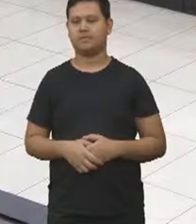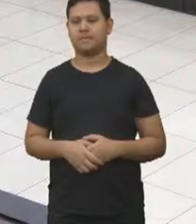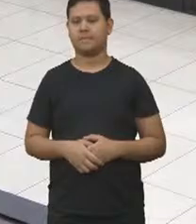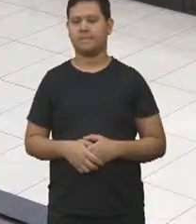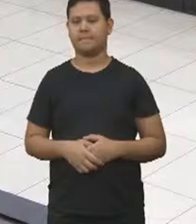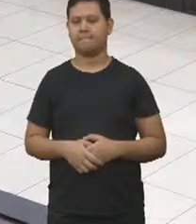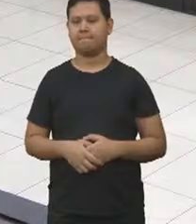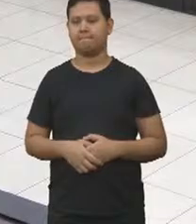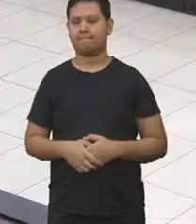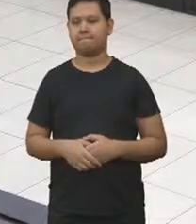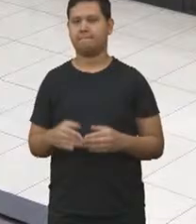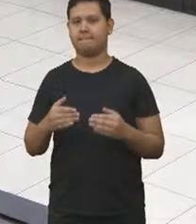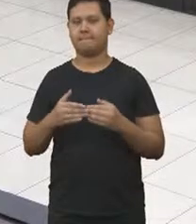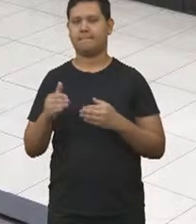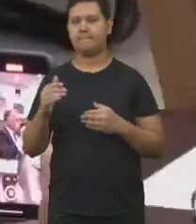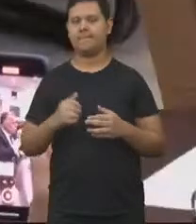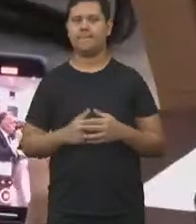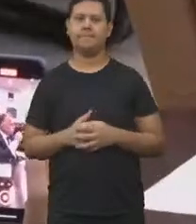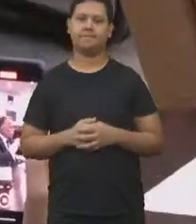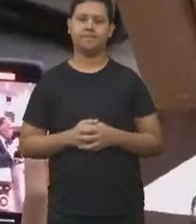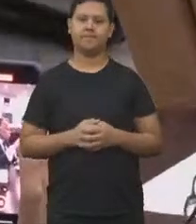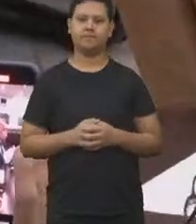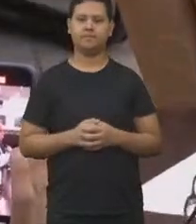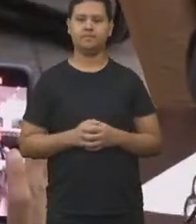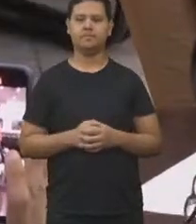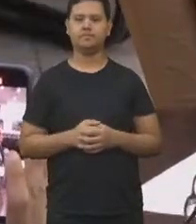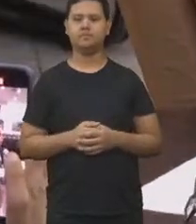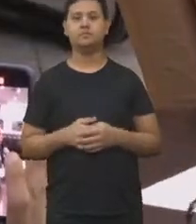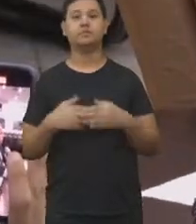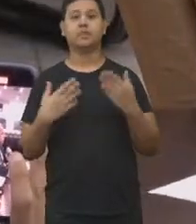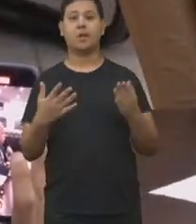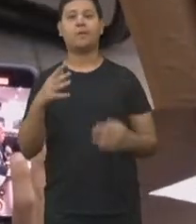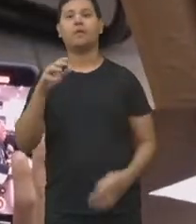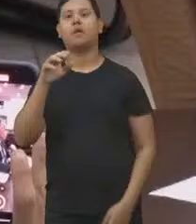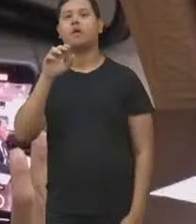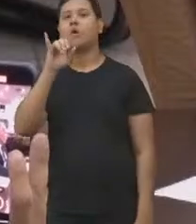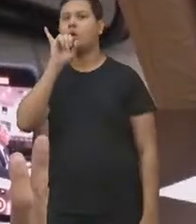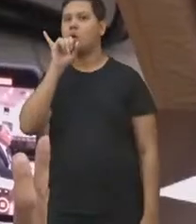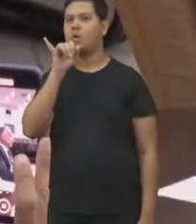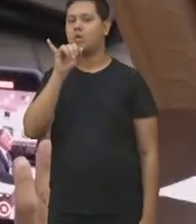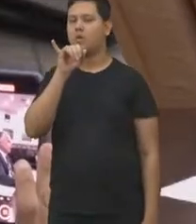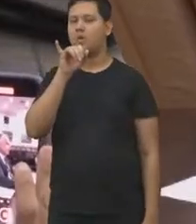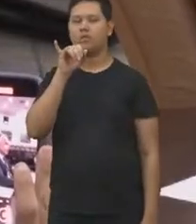Posso continuar? Tá. Porque o Celso prometeu isso